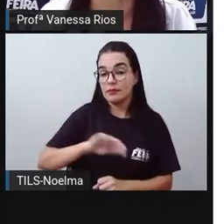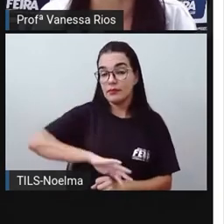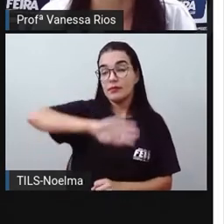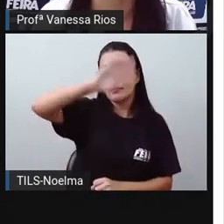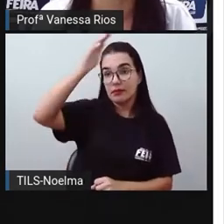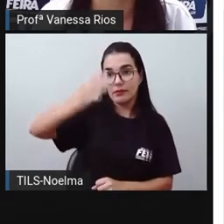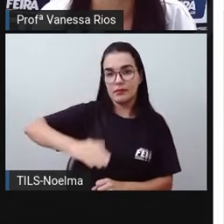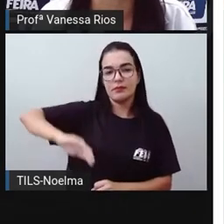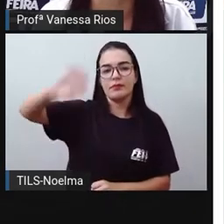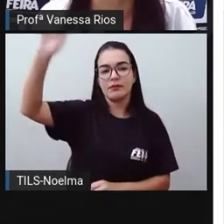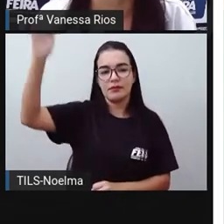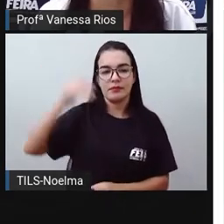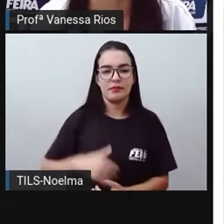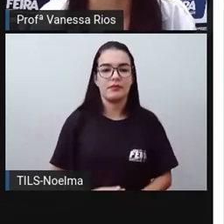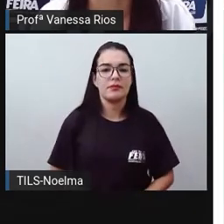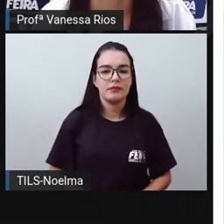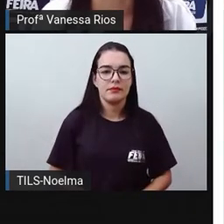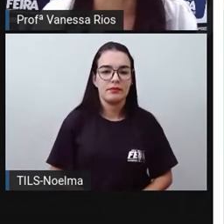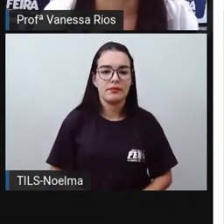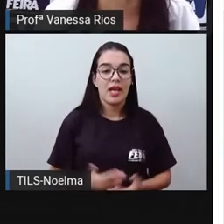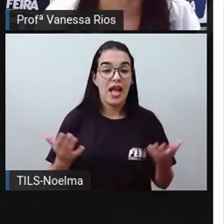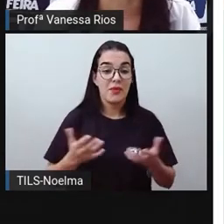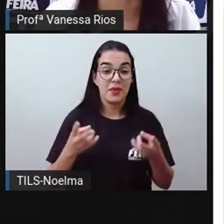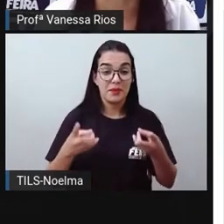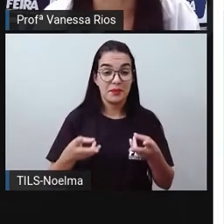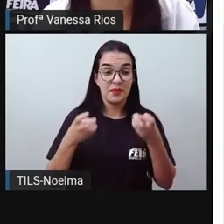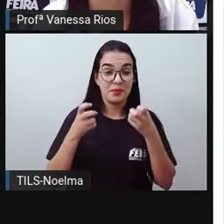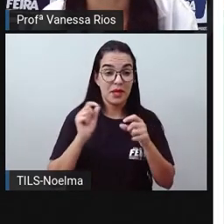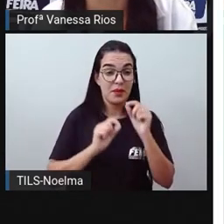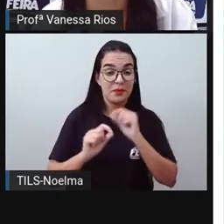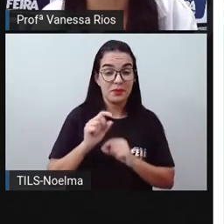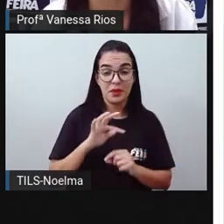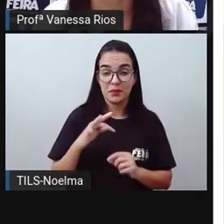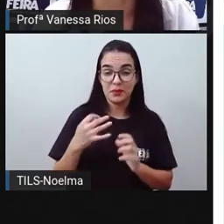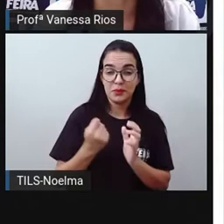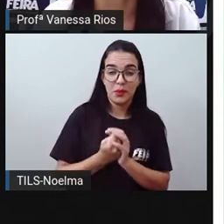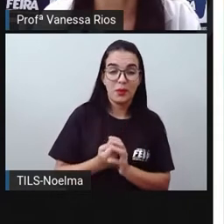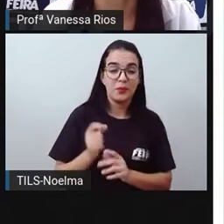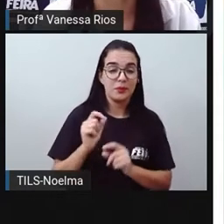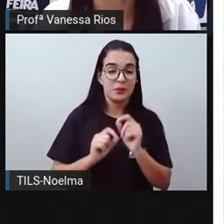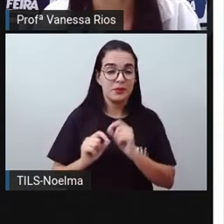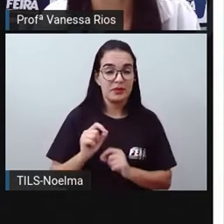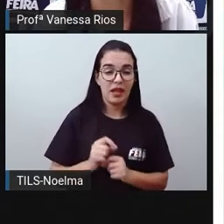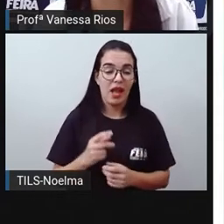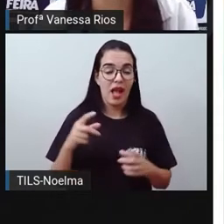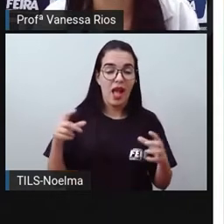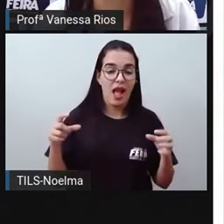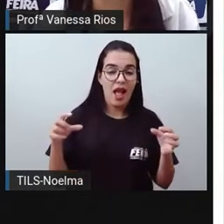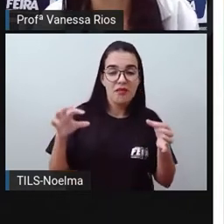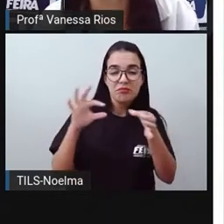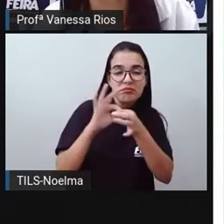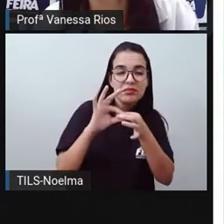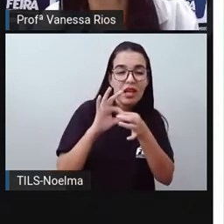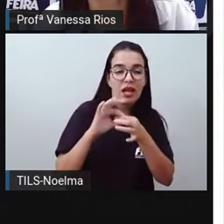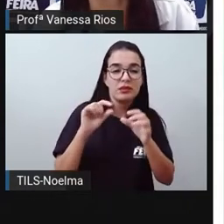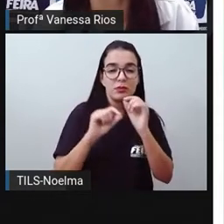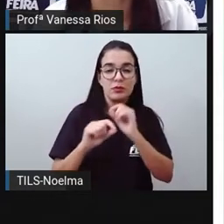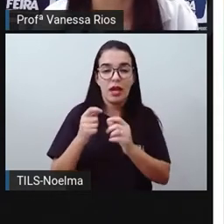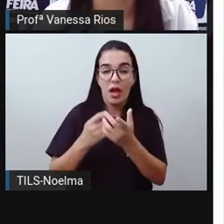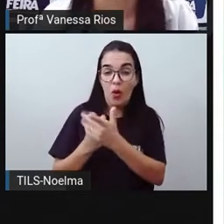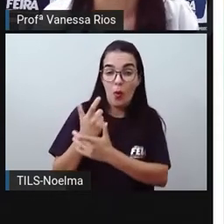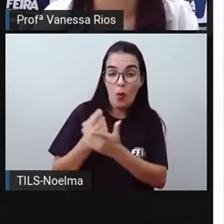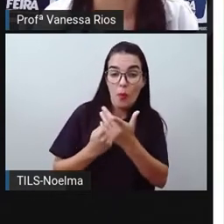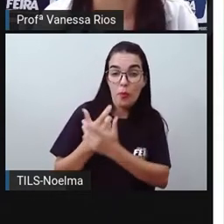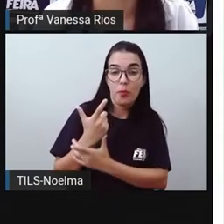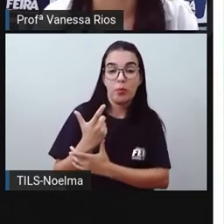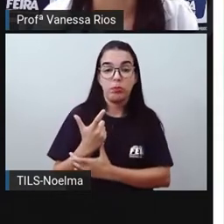lixo. E aí, para observar toda esta questão ligada principalmente ao